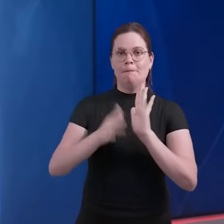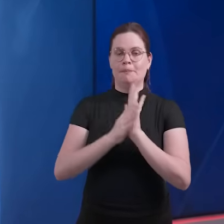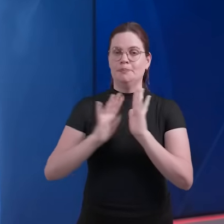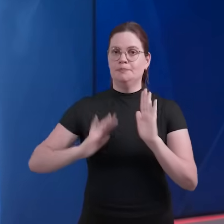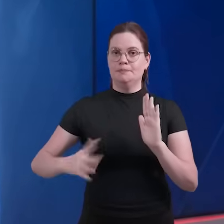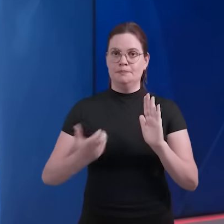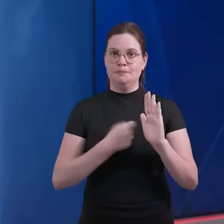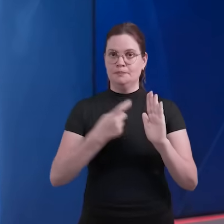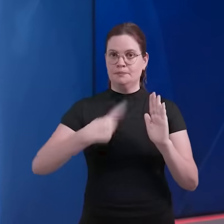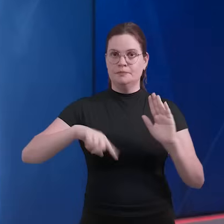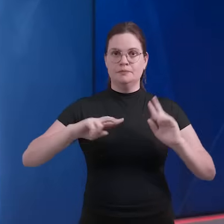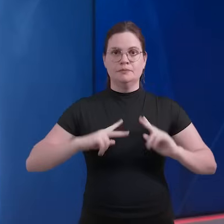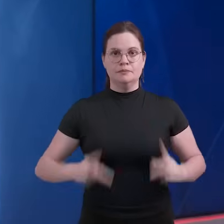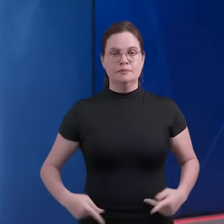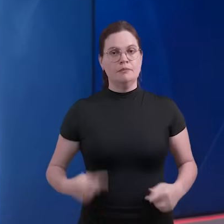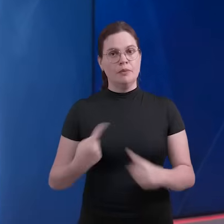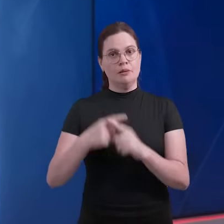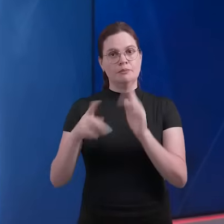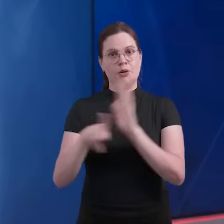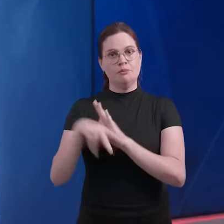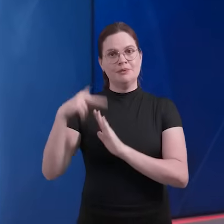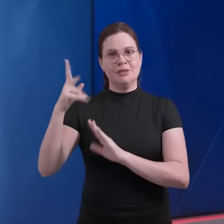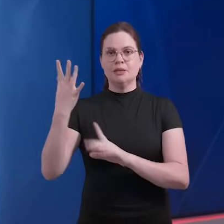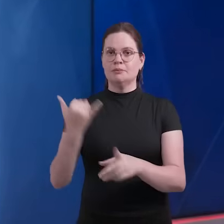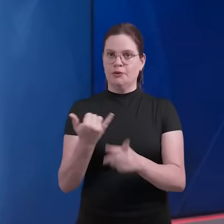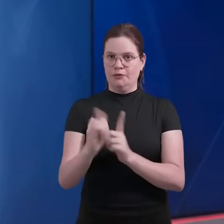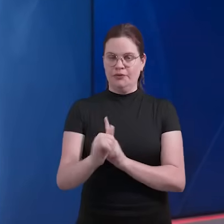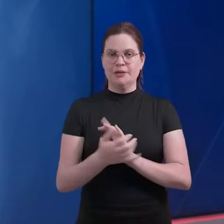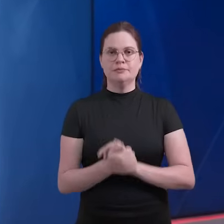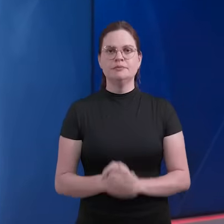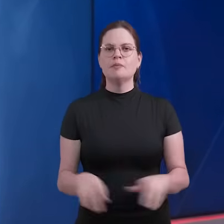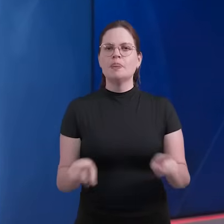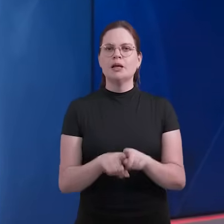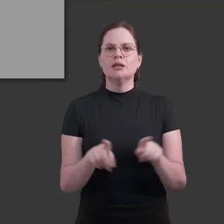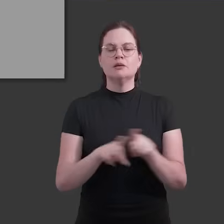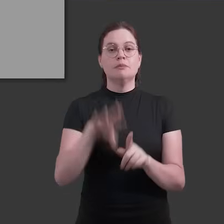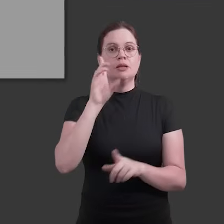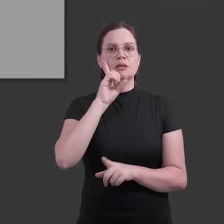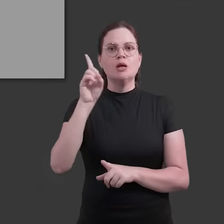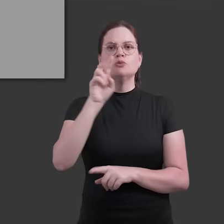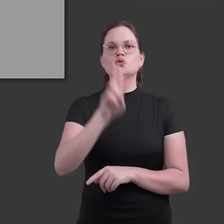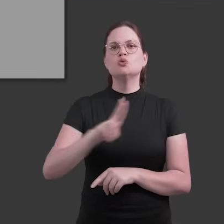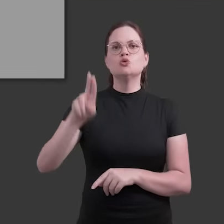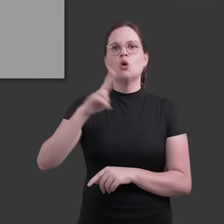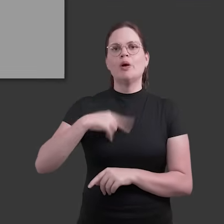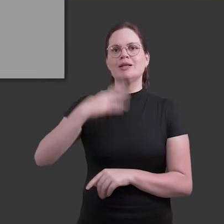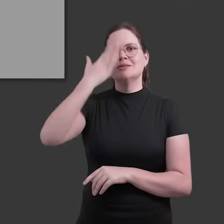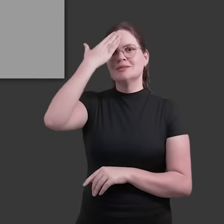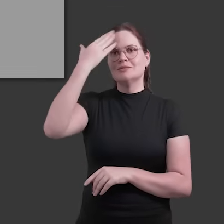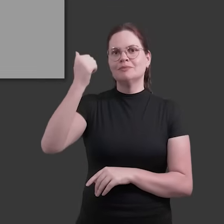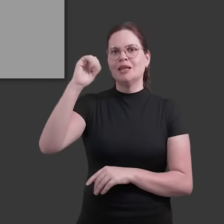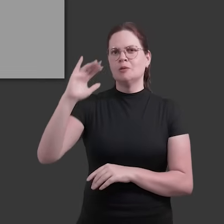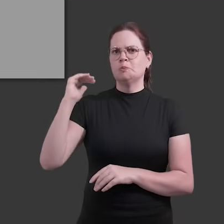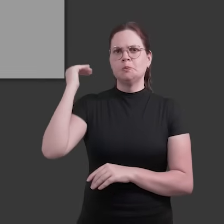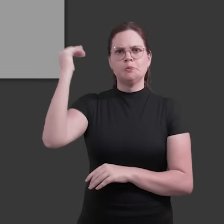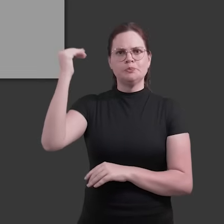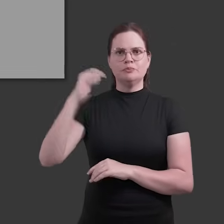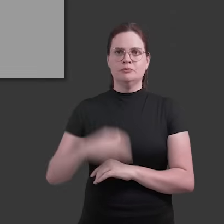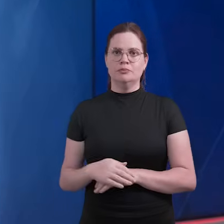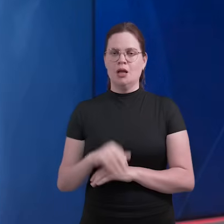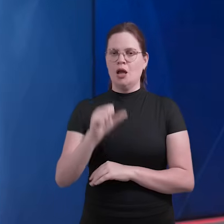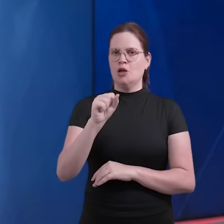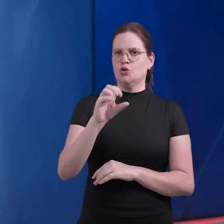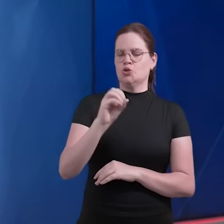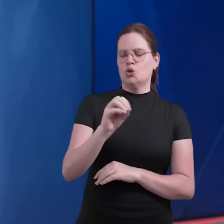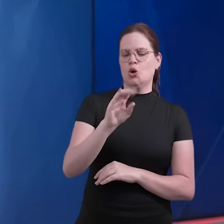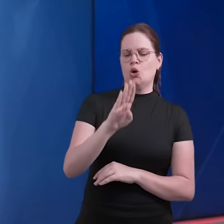Esse projeto é um projeto profético, porque veio da eternidade. Agora, Deus usou também a soberania dele para salvar o homem.